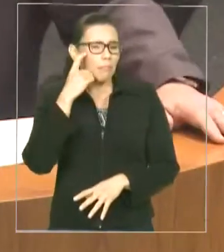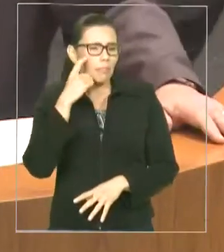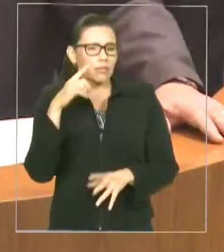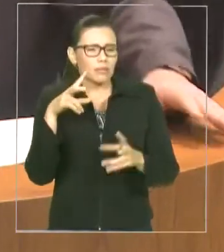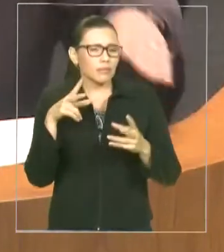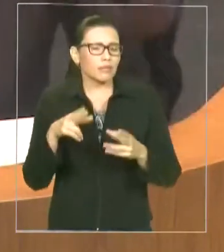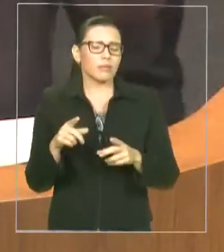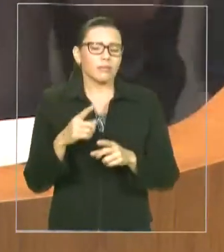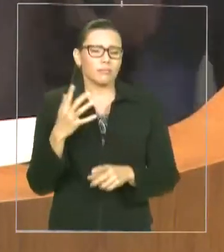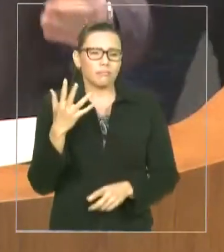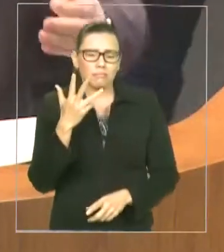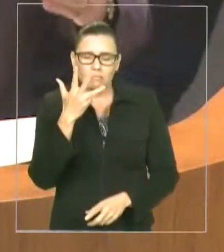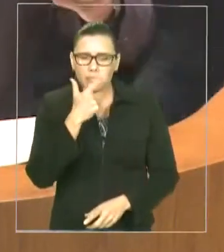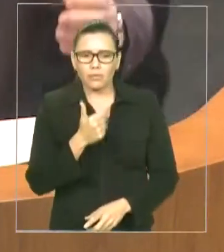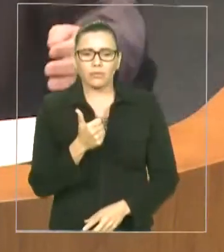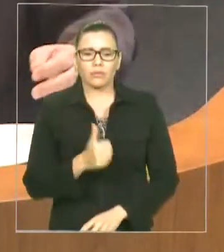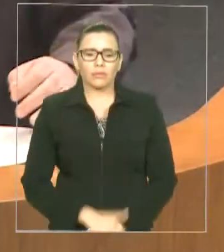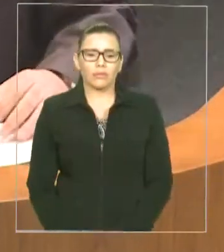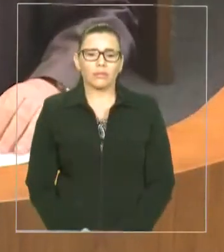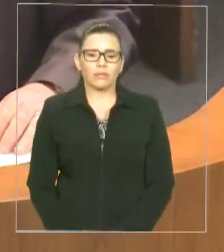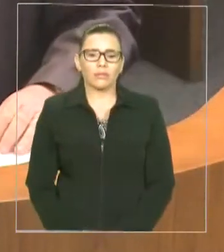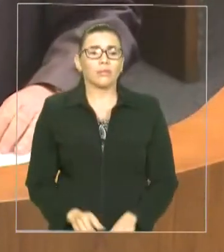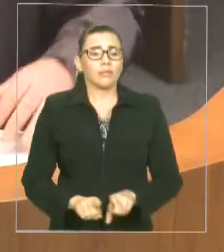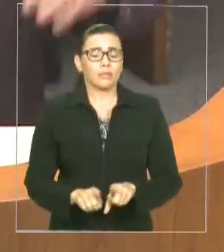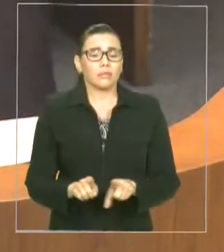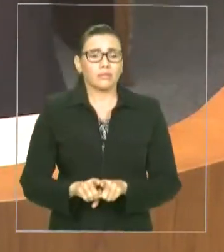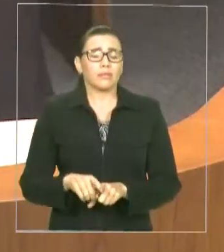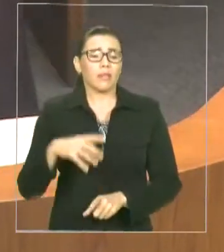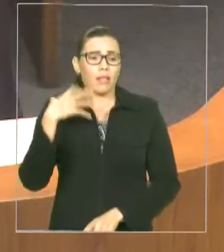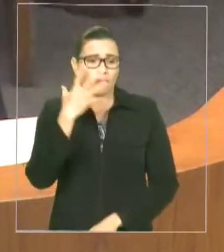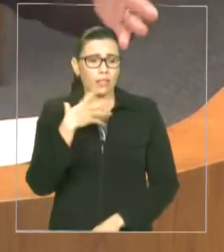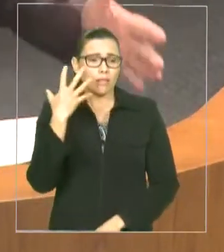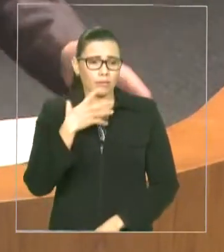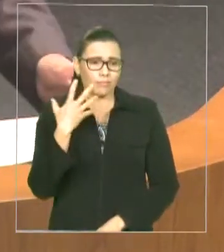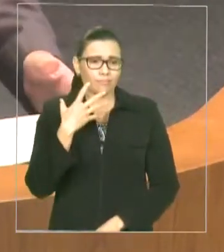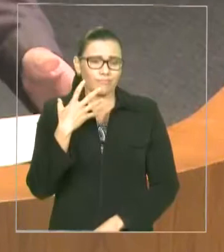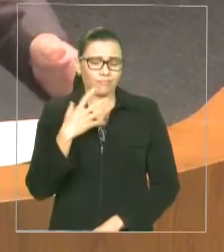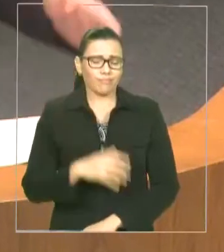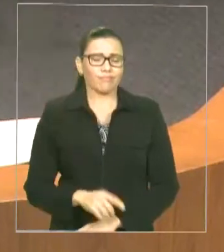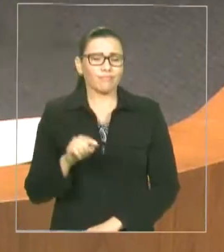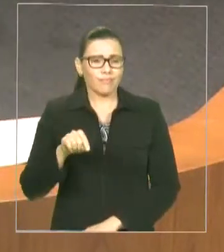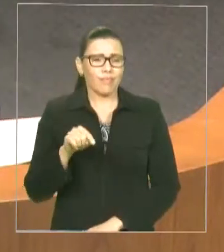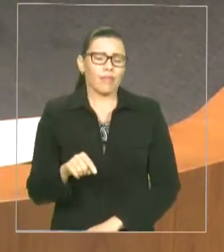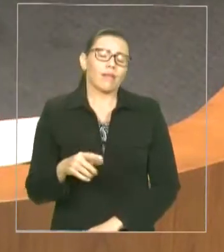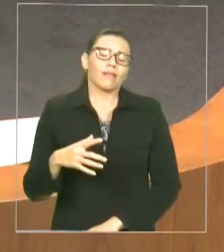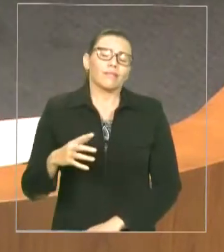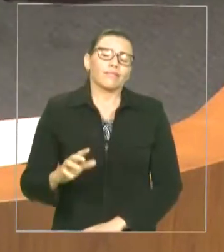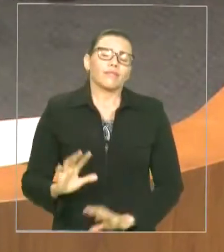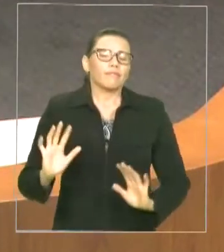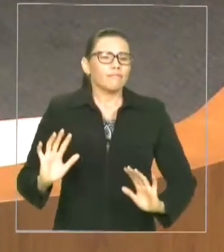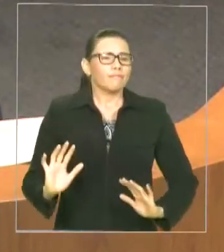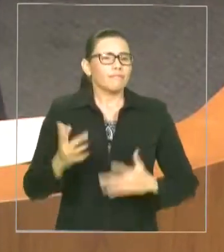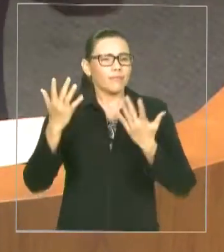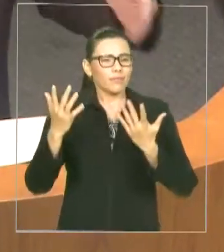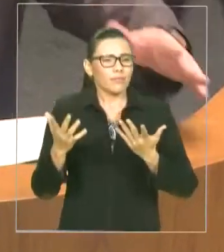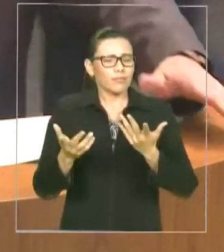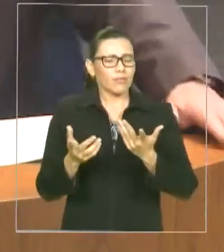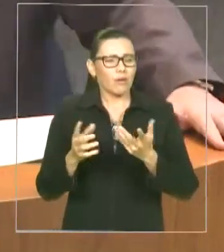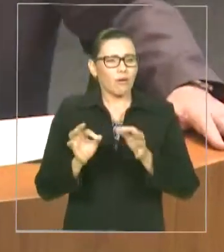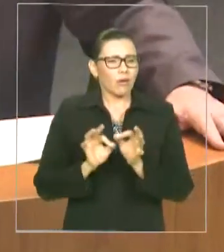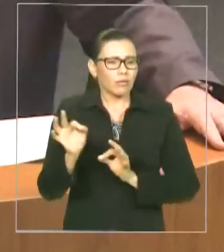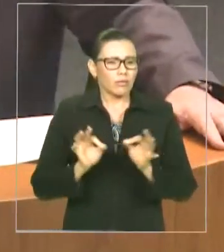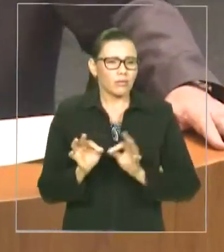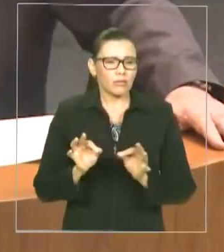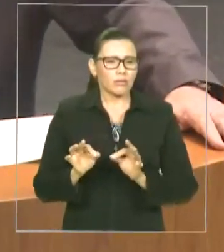marchinhas, recebendo turistas, recebendo a cidade, dando um clima de festa ao centro